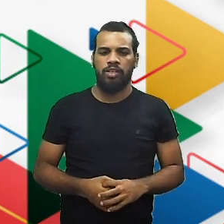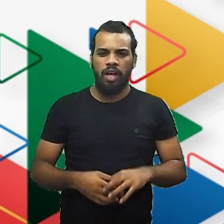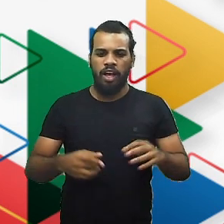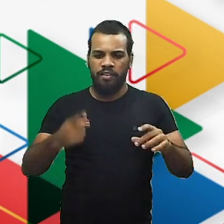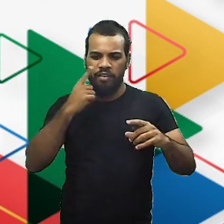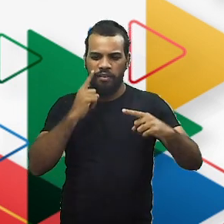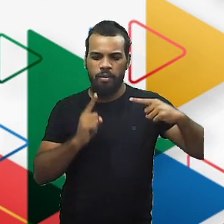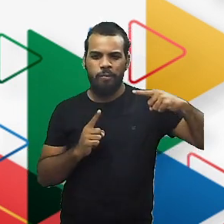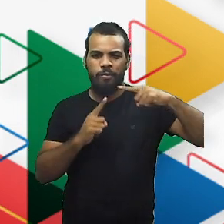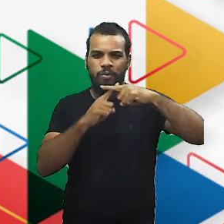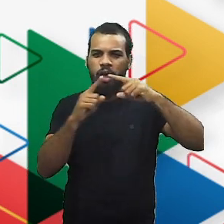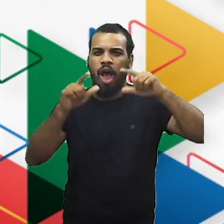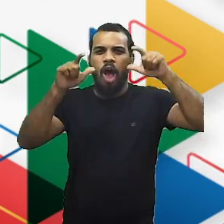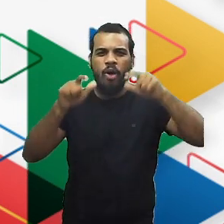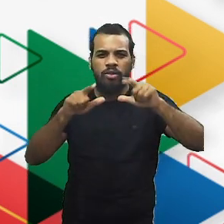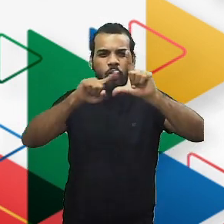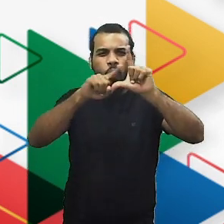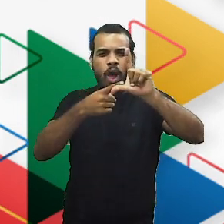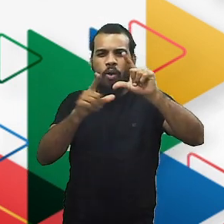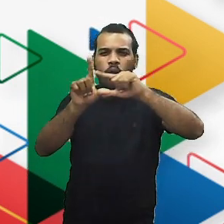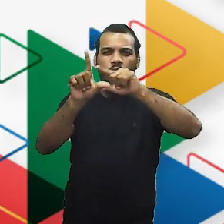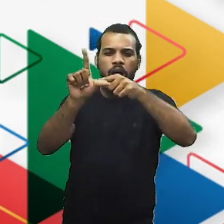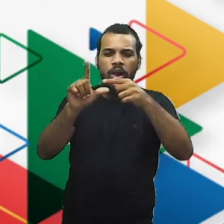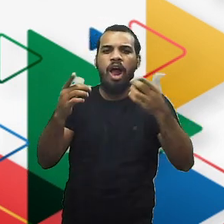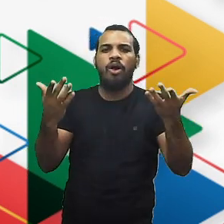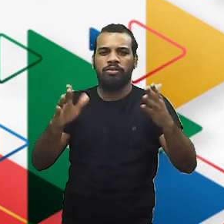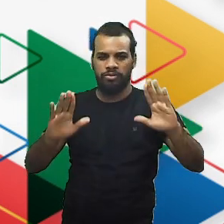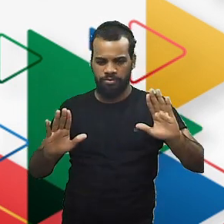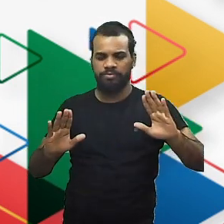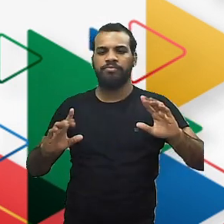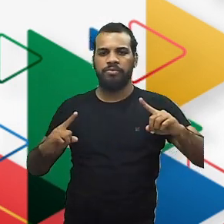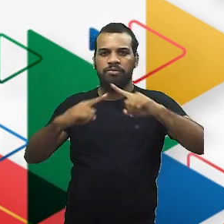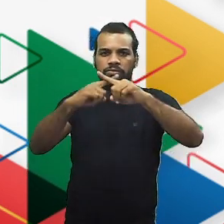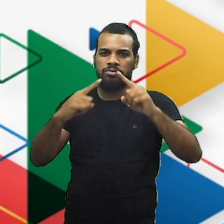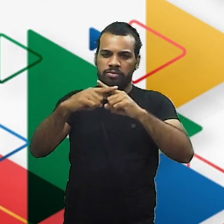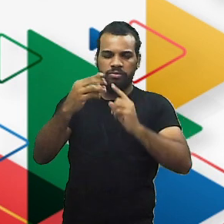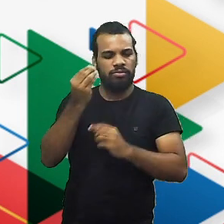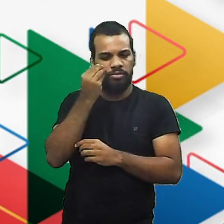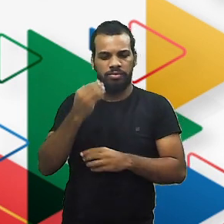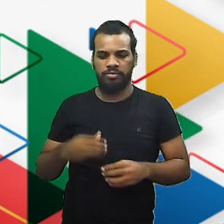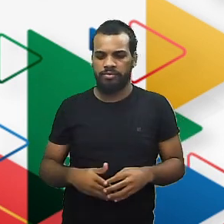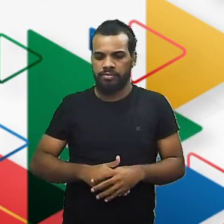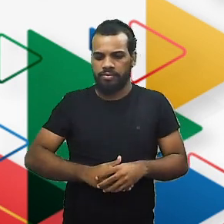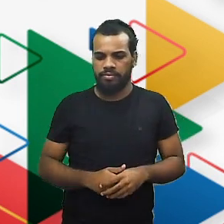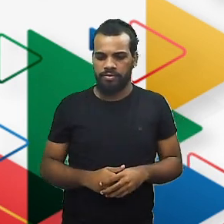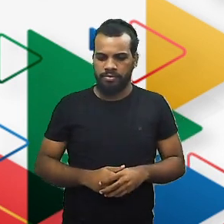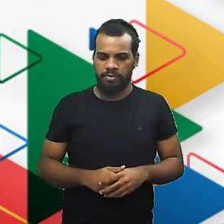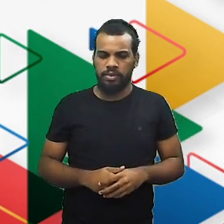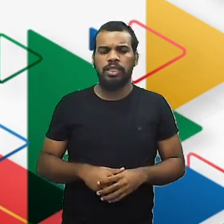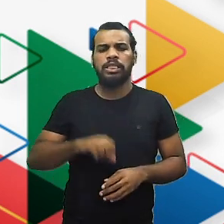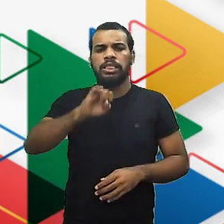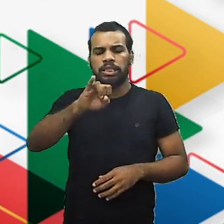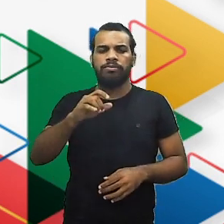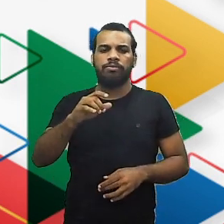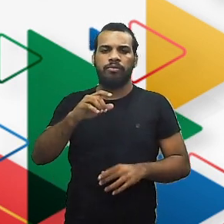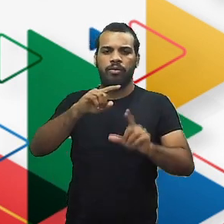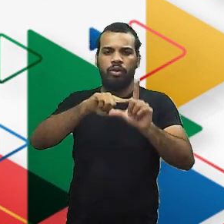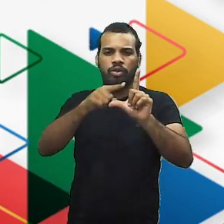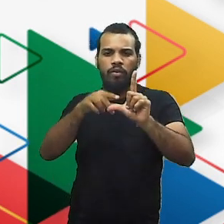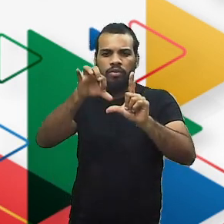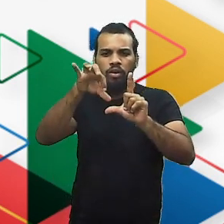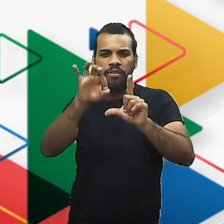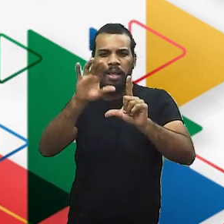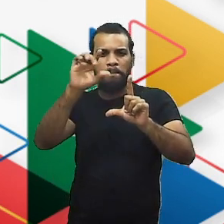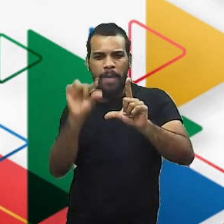desses respectivos ângulos, tá bom? Então, se os três ângulos forem com medidas menores que 90 graus, o